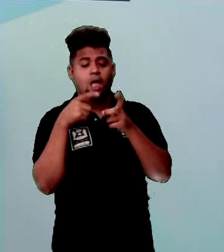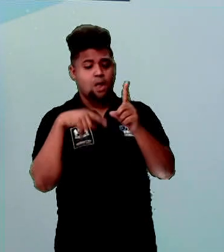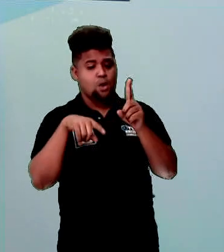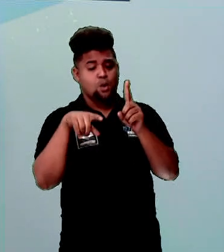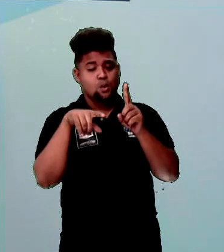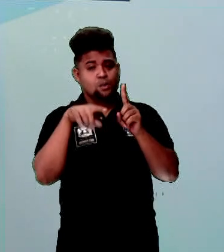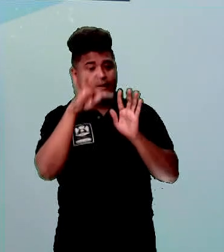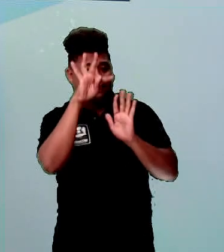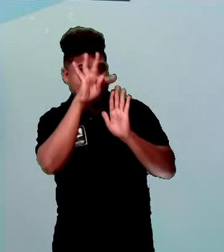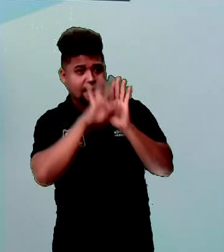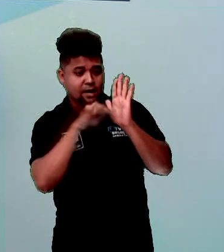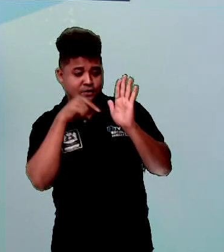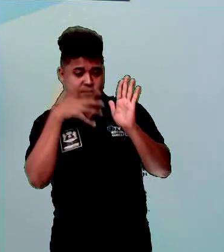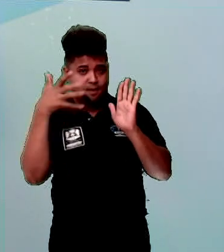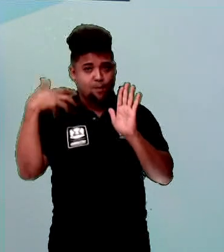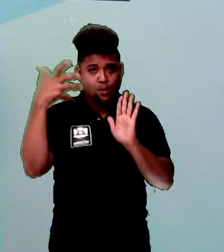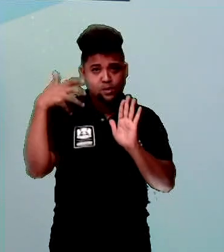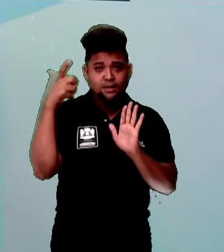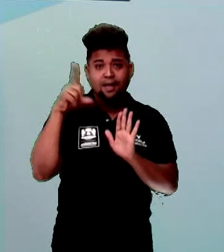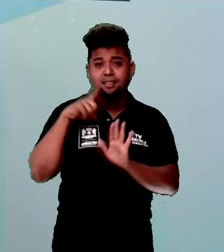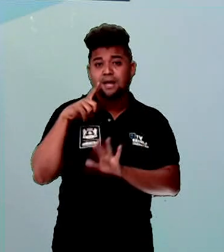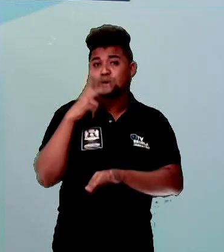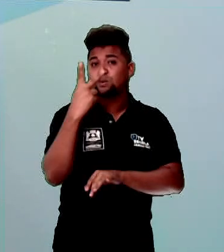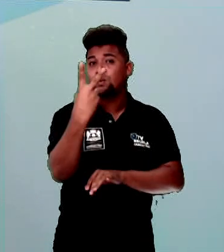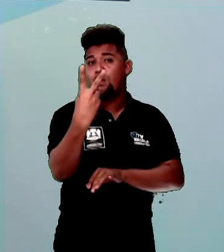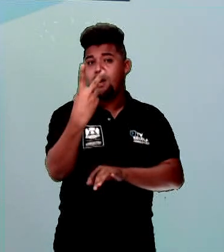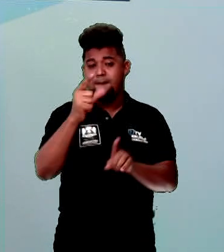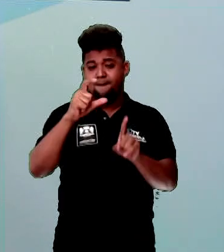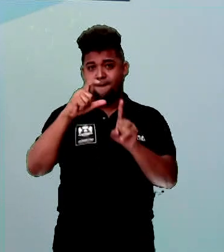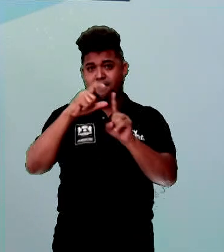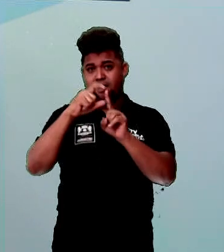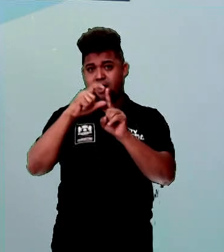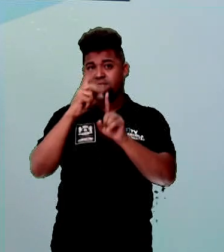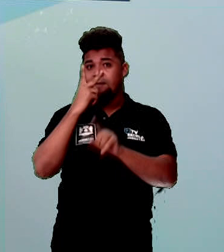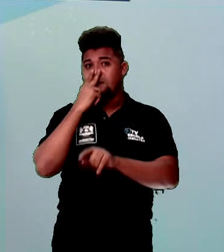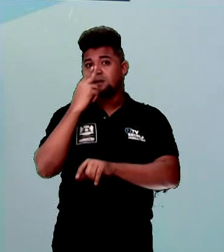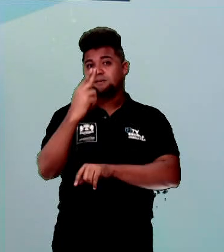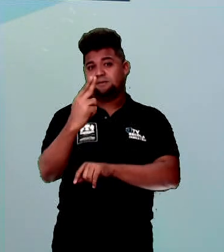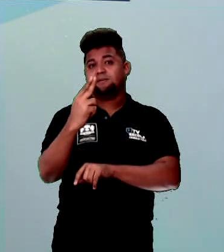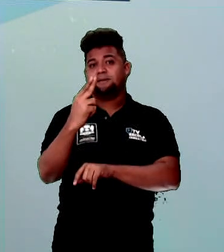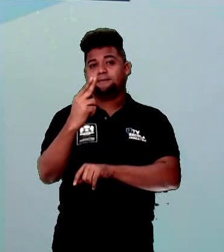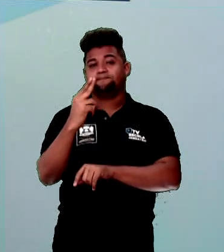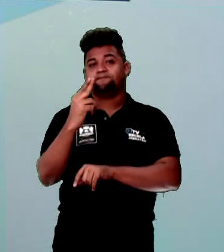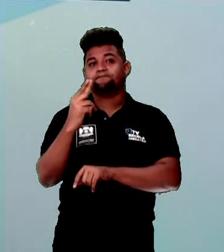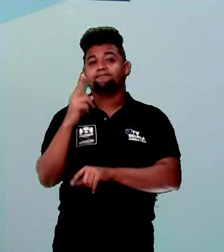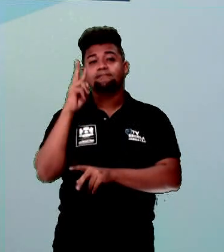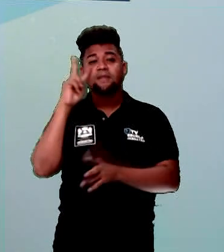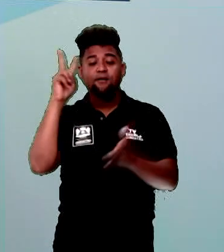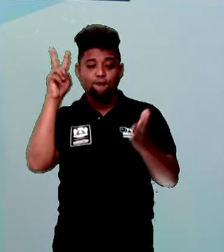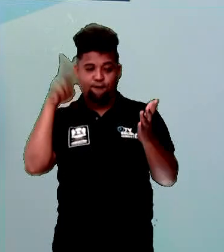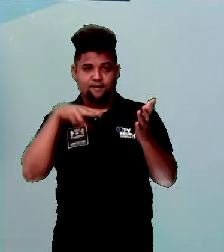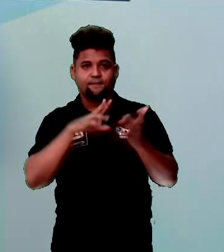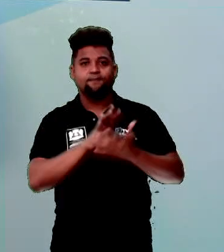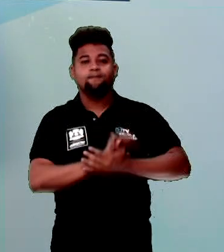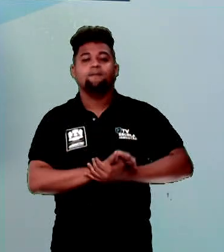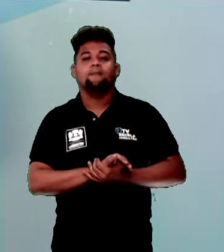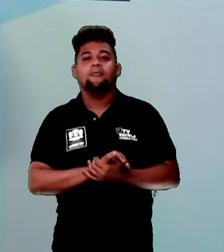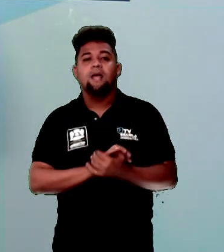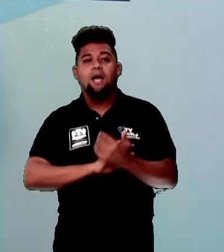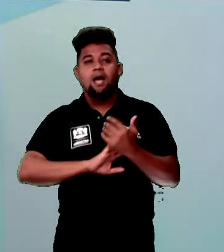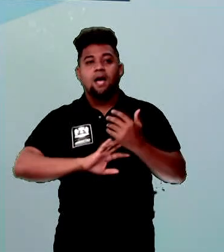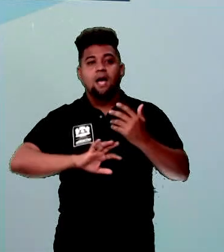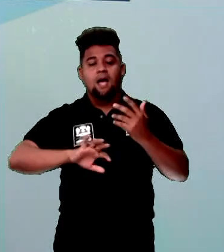da música nós também temos duas palavras bem parecidas? Vejam aqui quais são. Nós